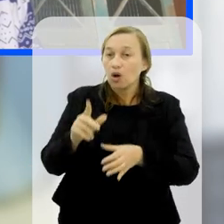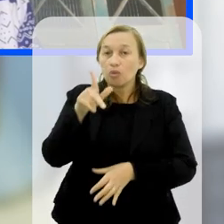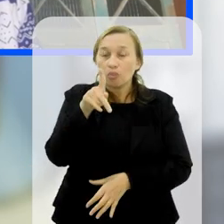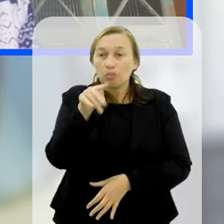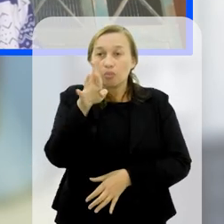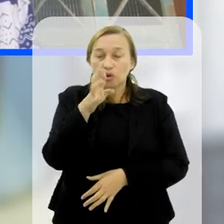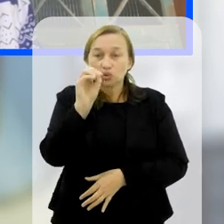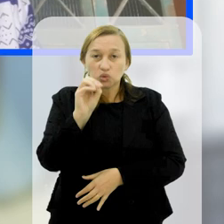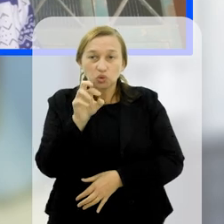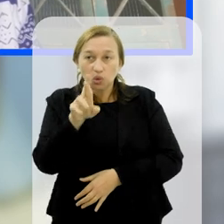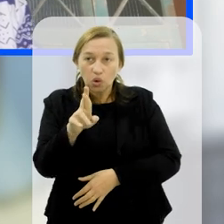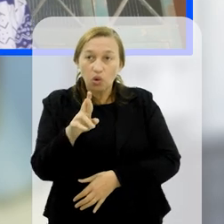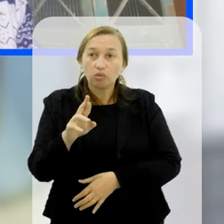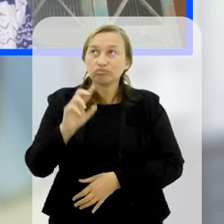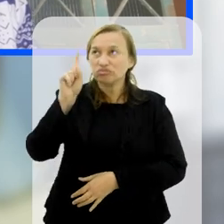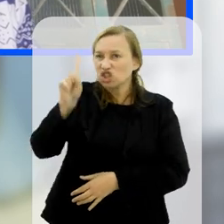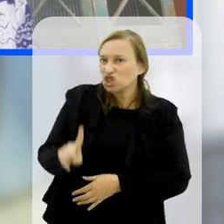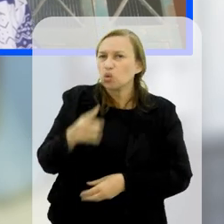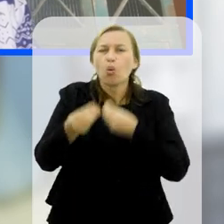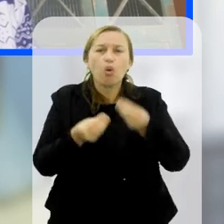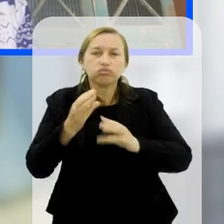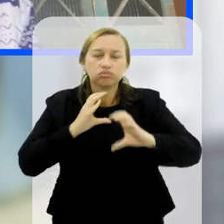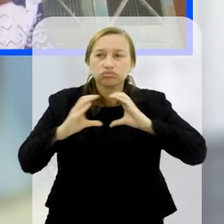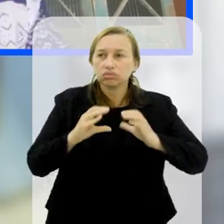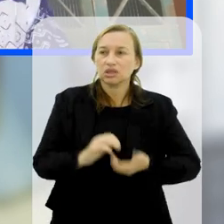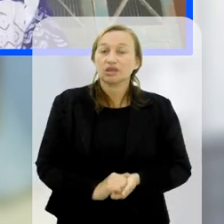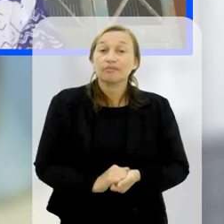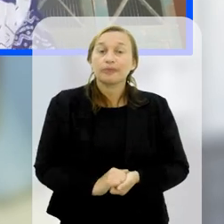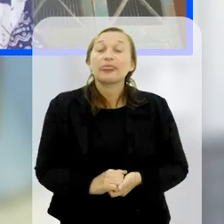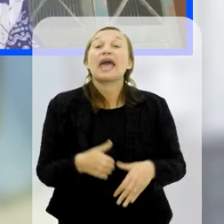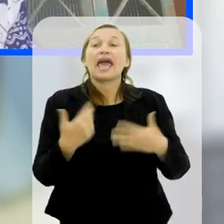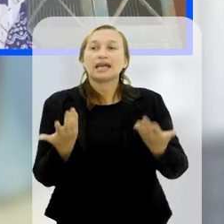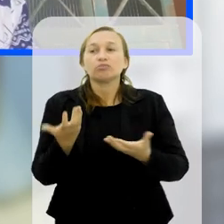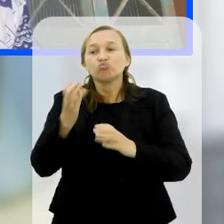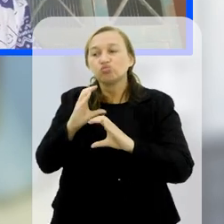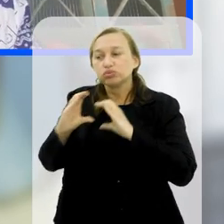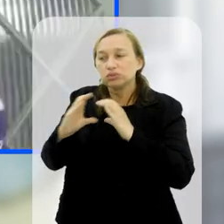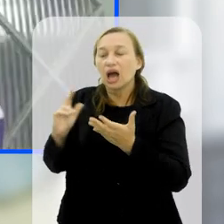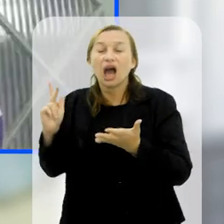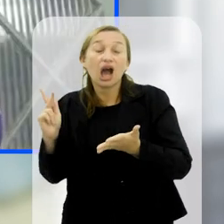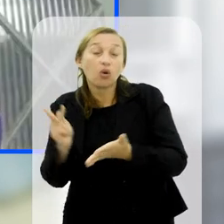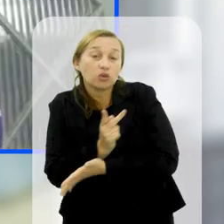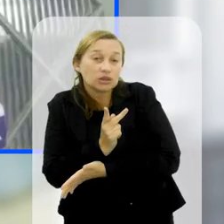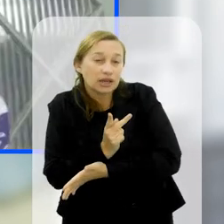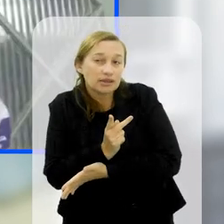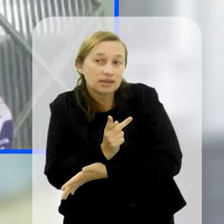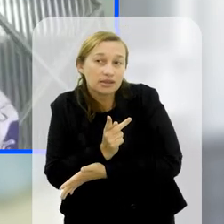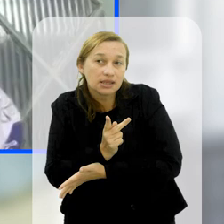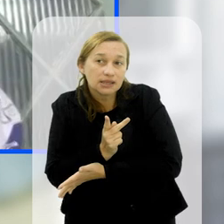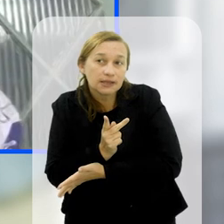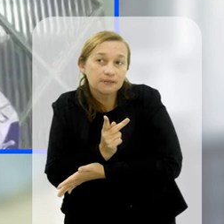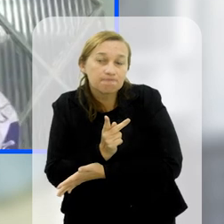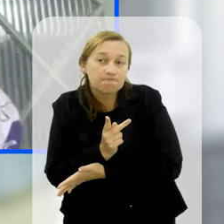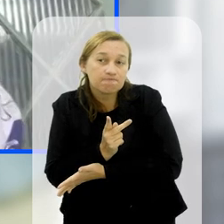produtores, diretores? Como que é essa comunicação? Essa comunicação acontece